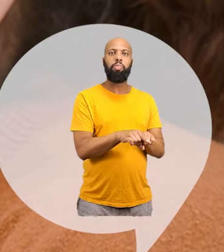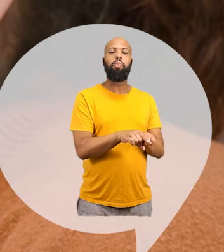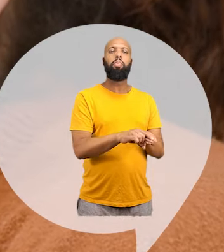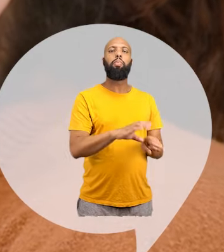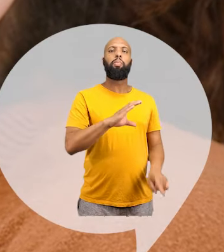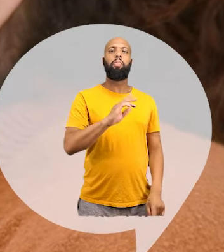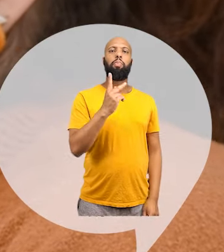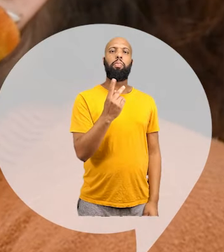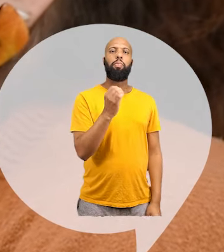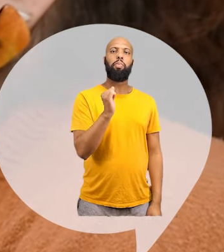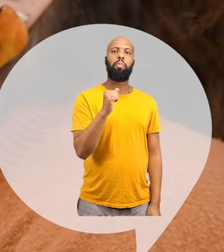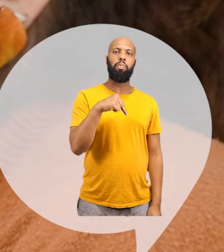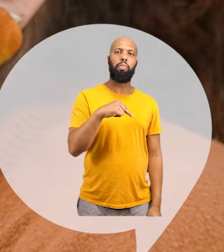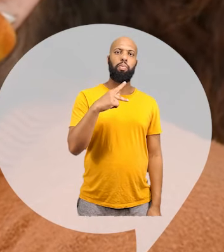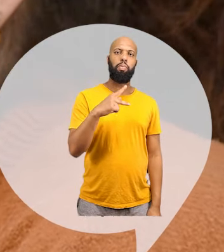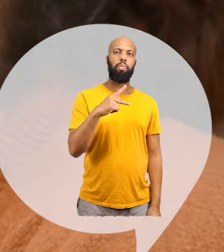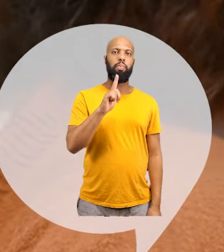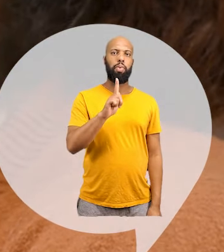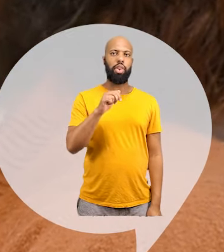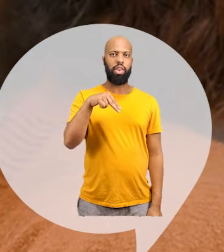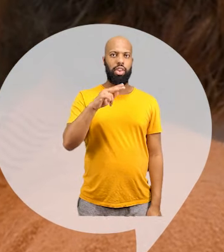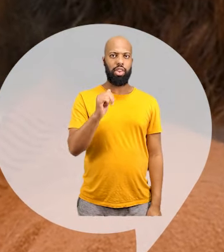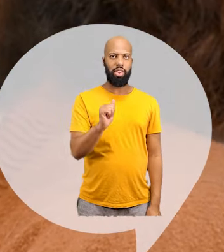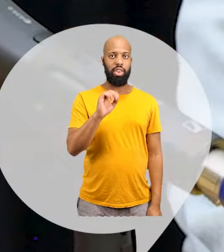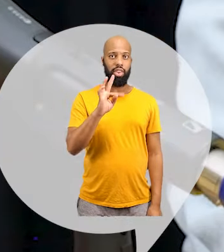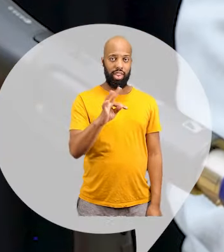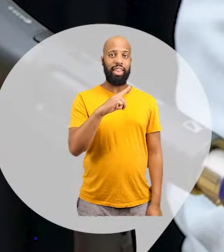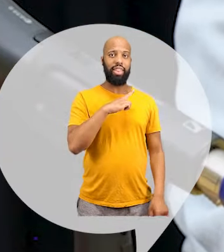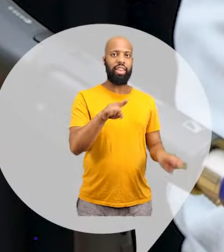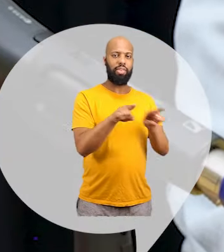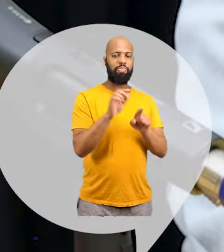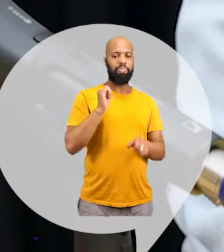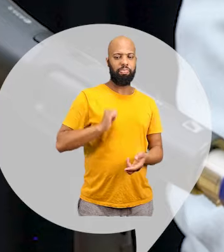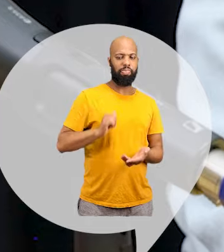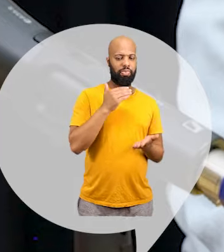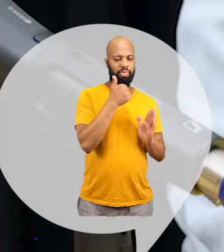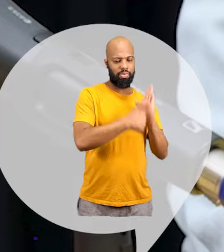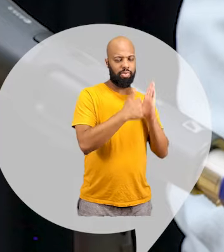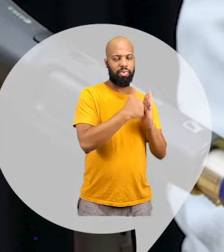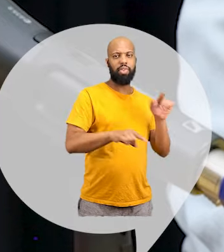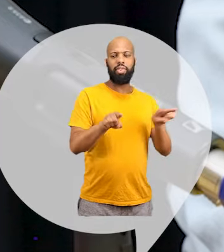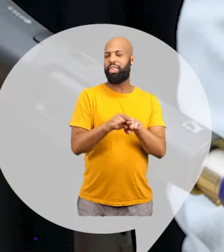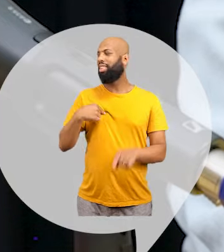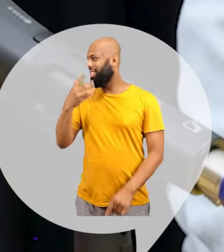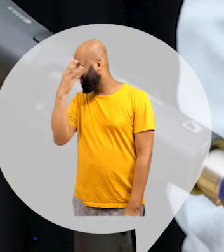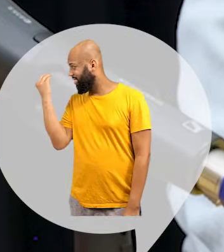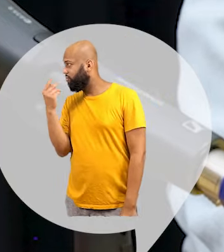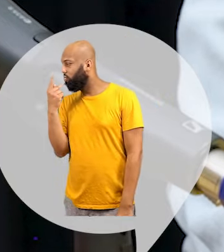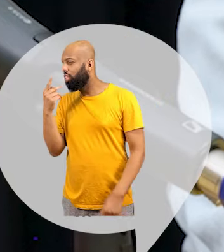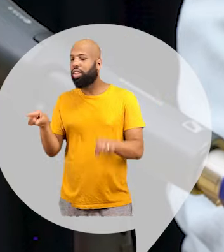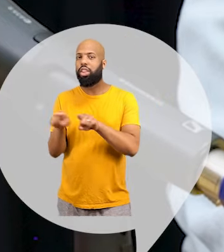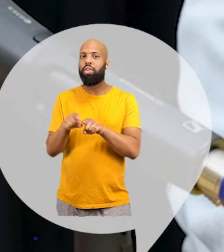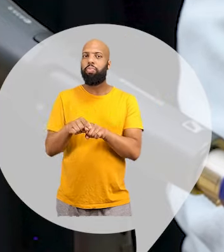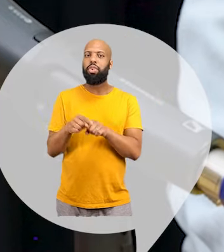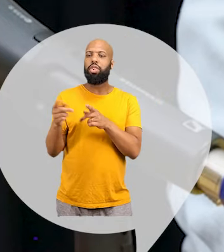a mãe incentiva bem bacana tem bolsas né eu acabei esquecendo de falar né Que tipo de